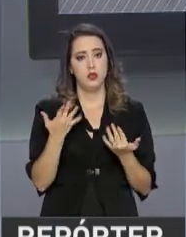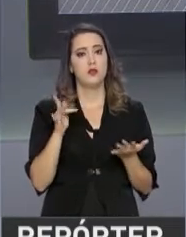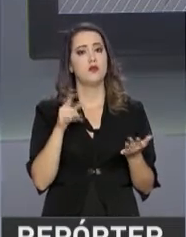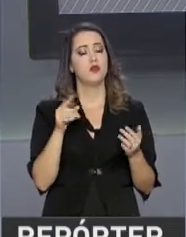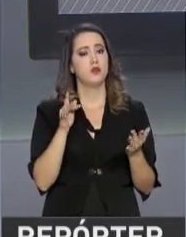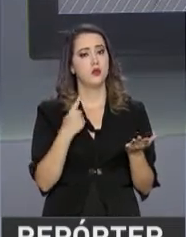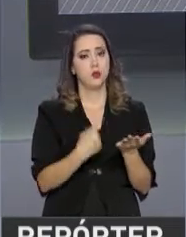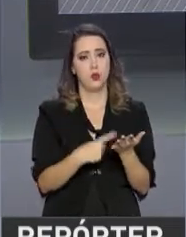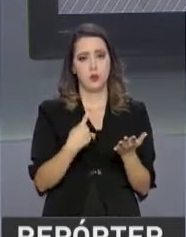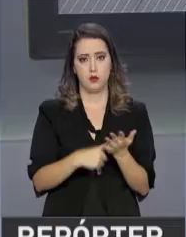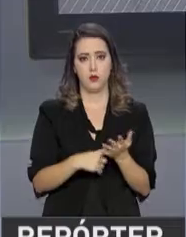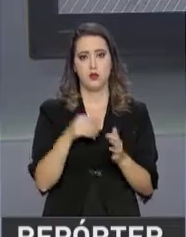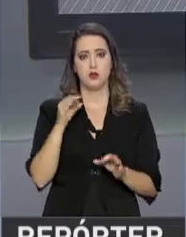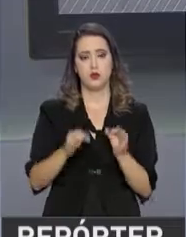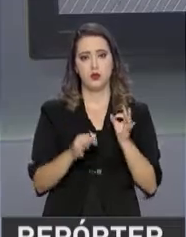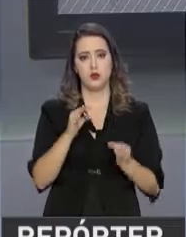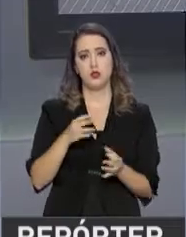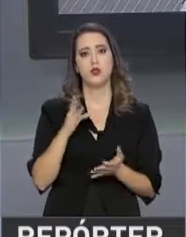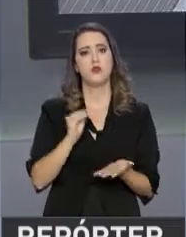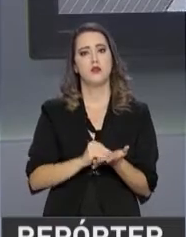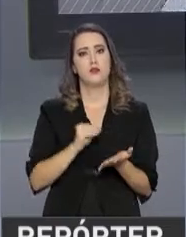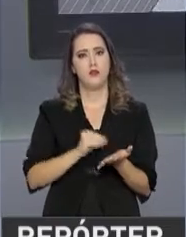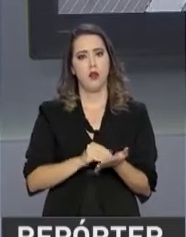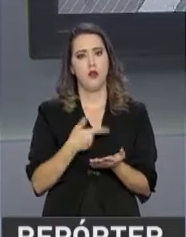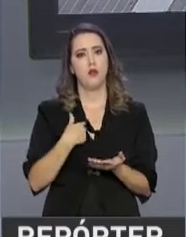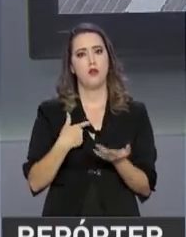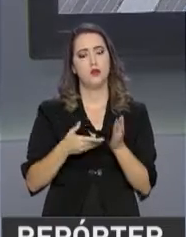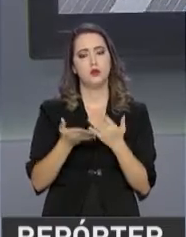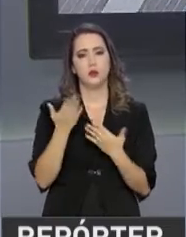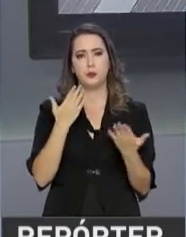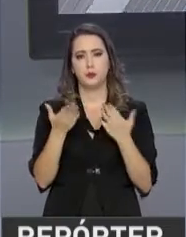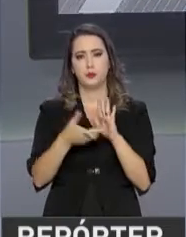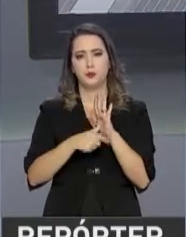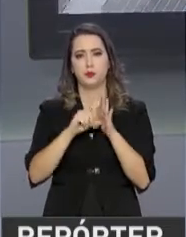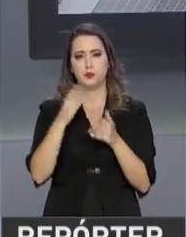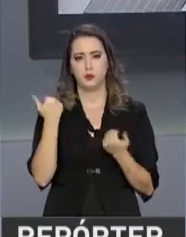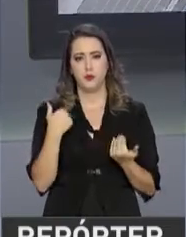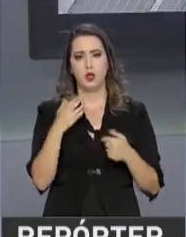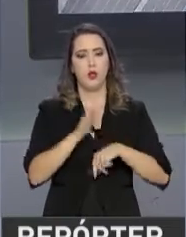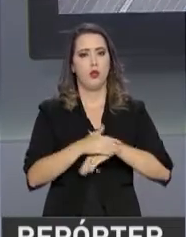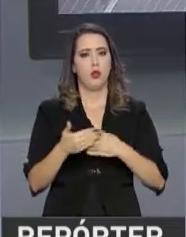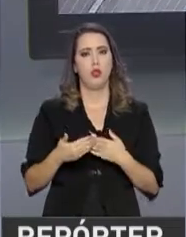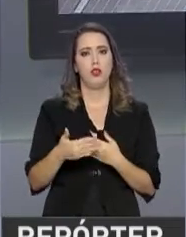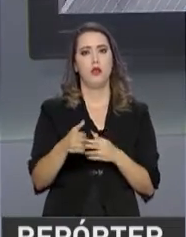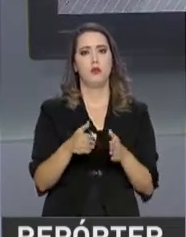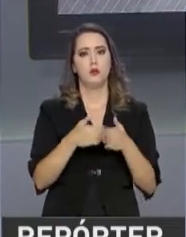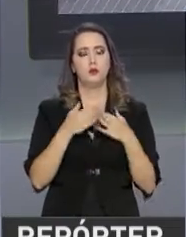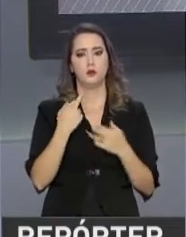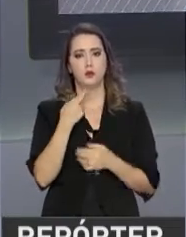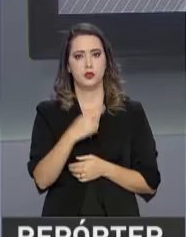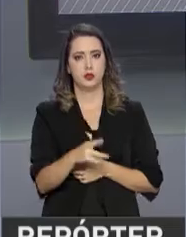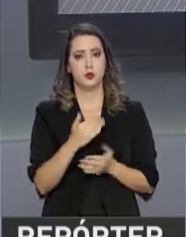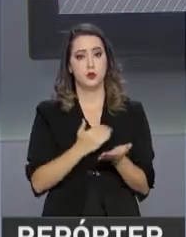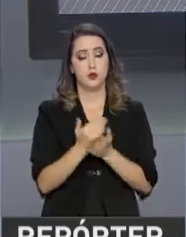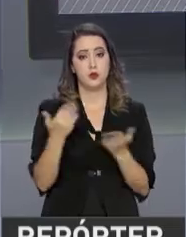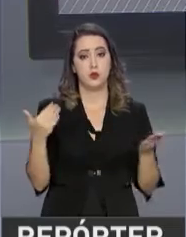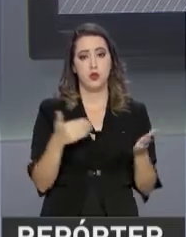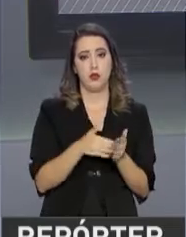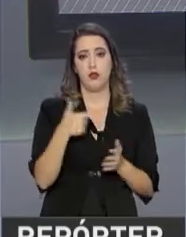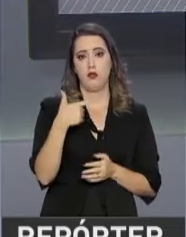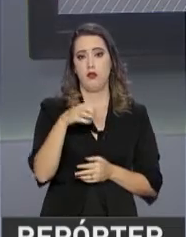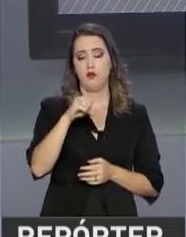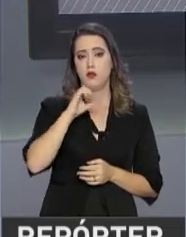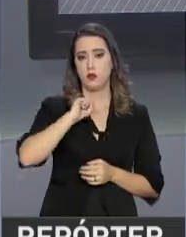aceitas as justificativas de ausência à edição anterior o período para recorrer do resultado começa hoje e segue até